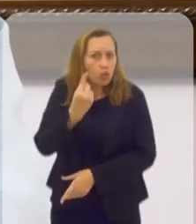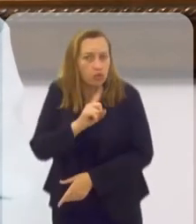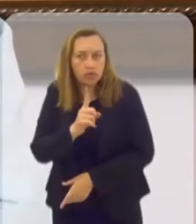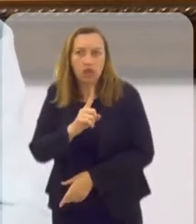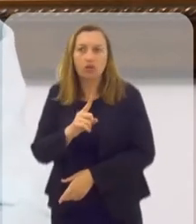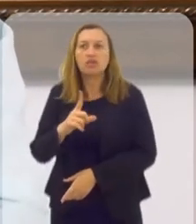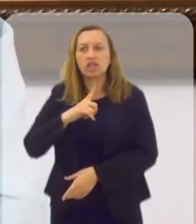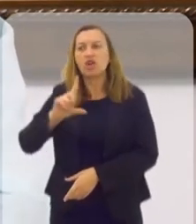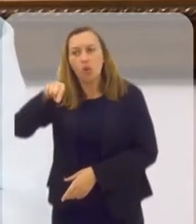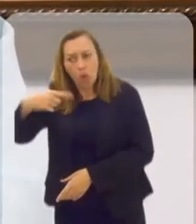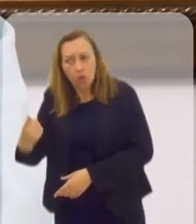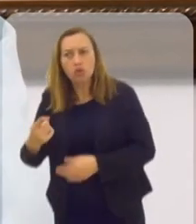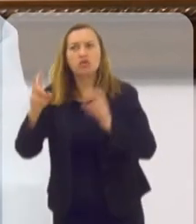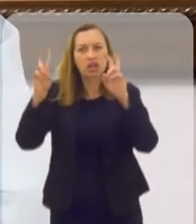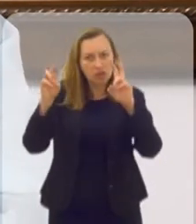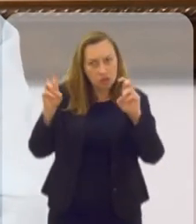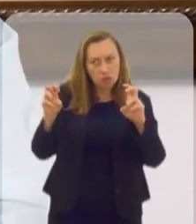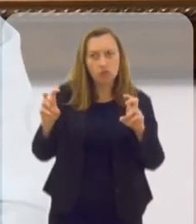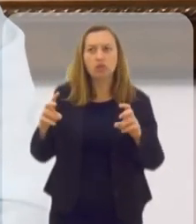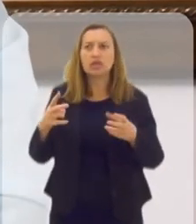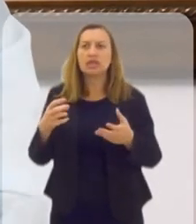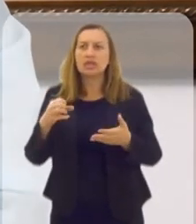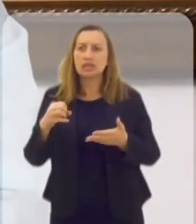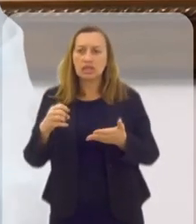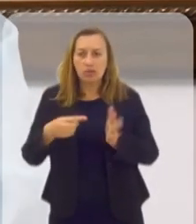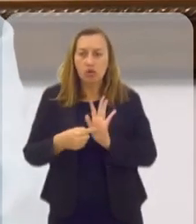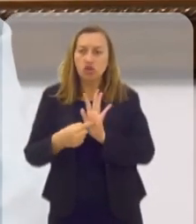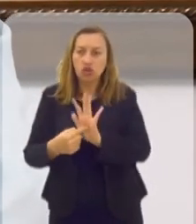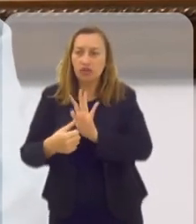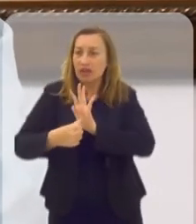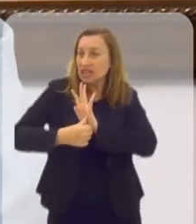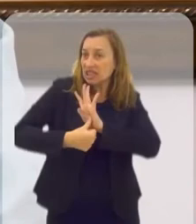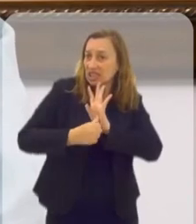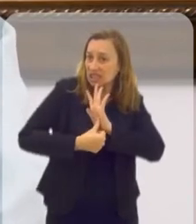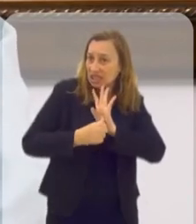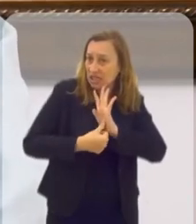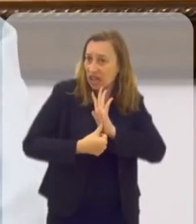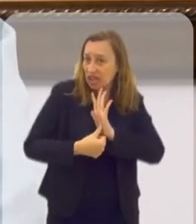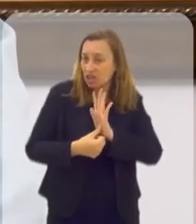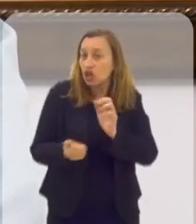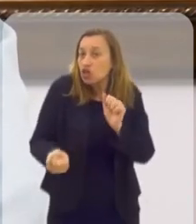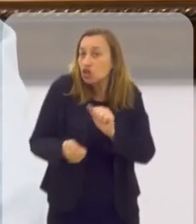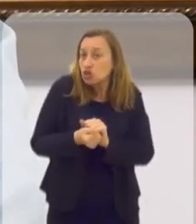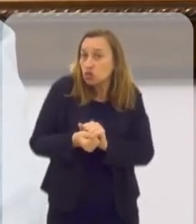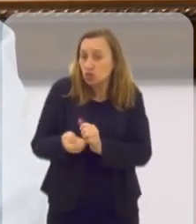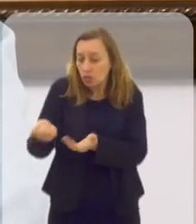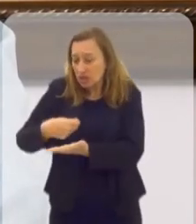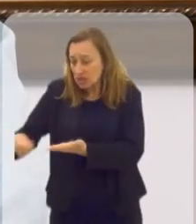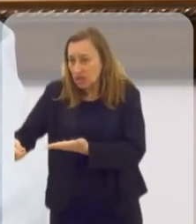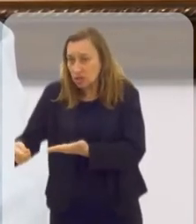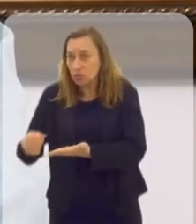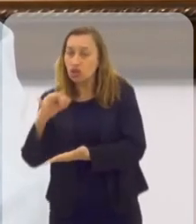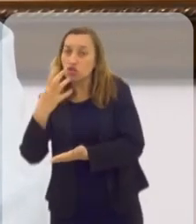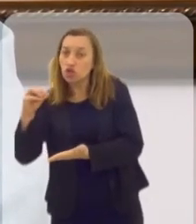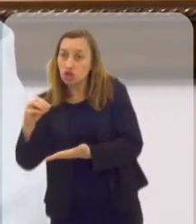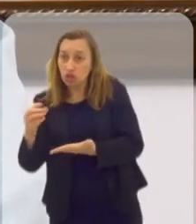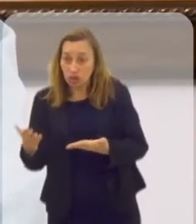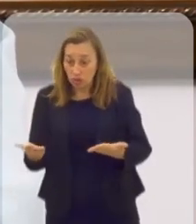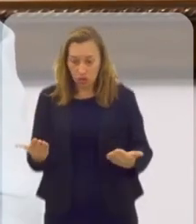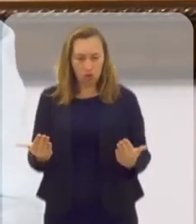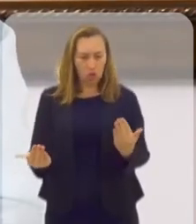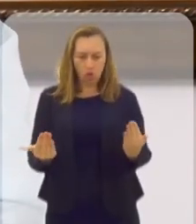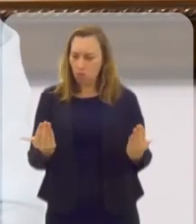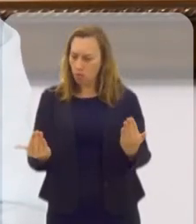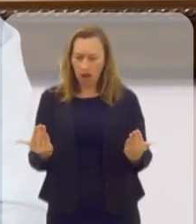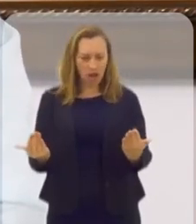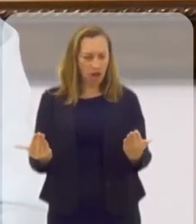o único, viu, Luzia? Existem vários outros casos em que se colocava a identidade do lado da assinatura que o Chico fazia